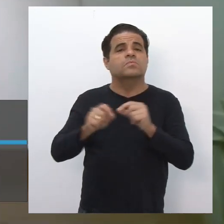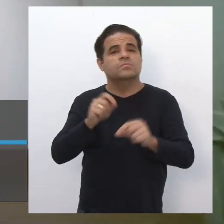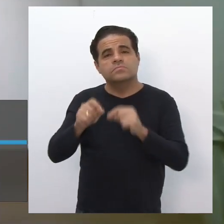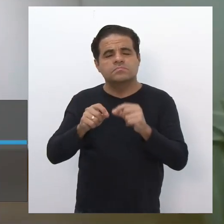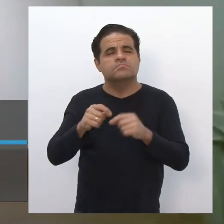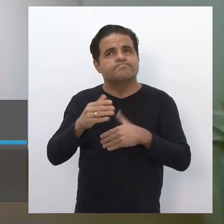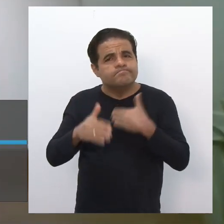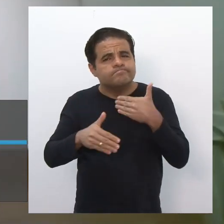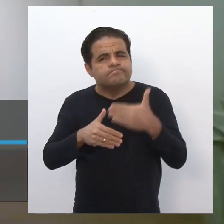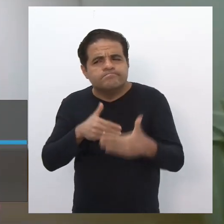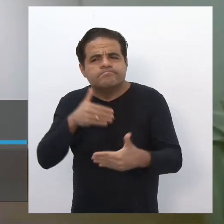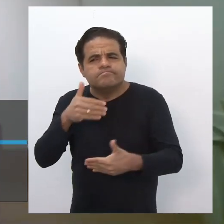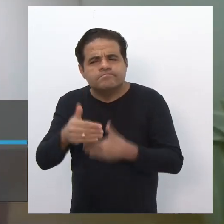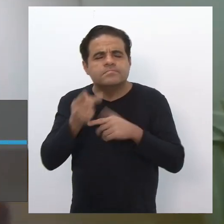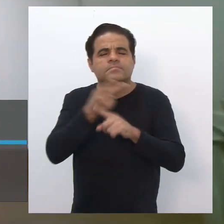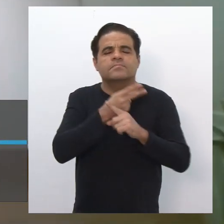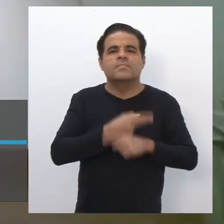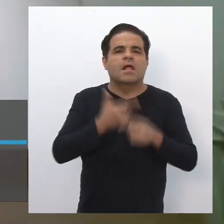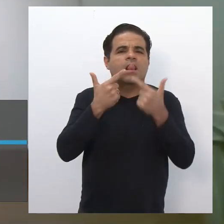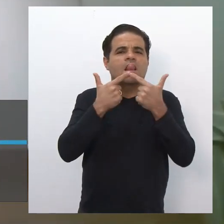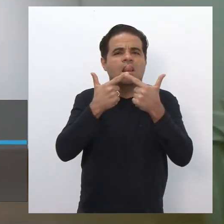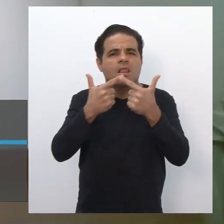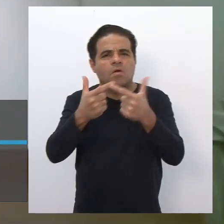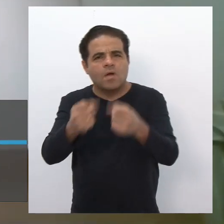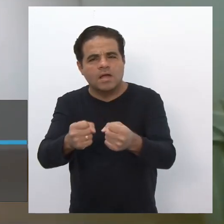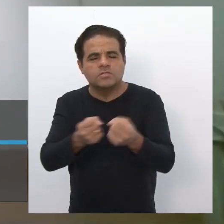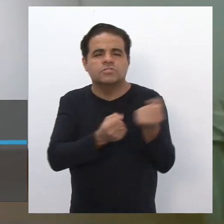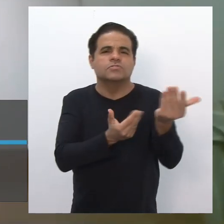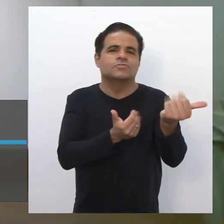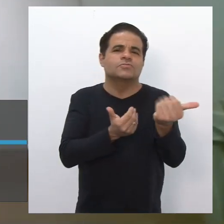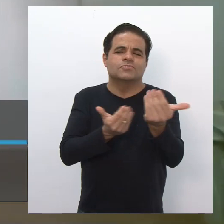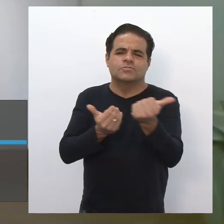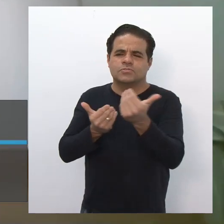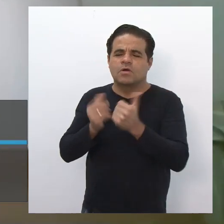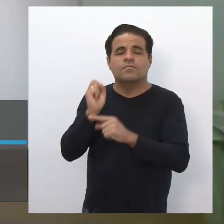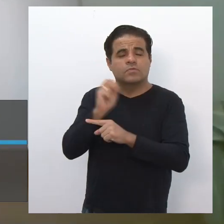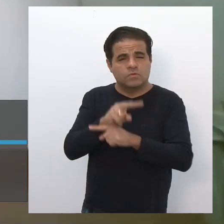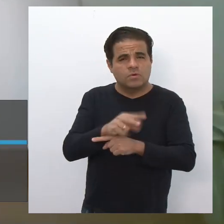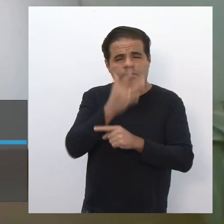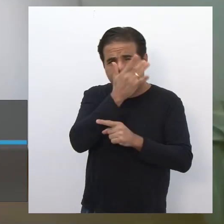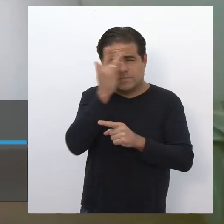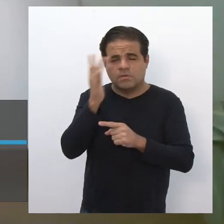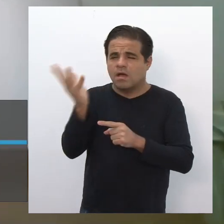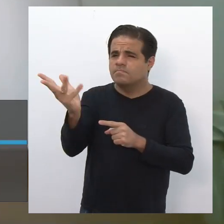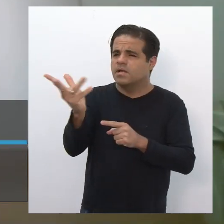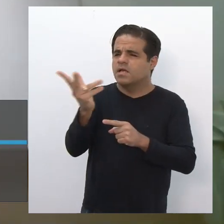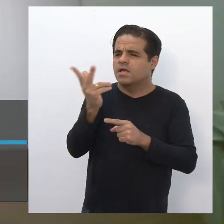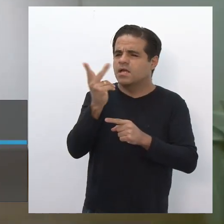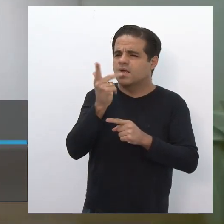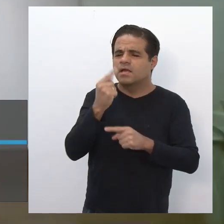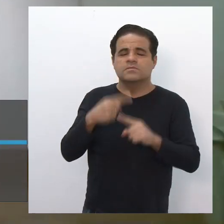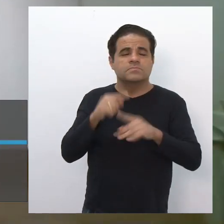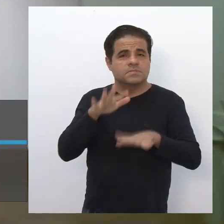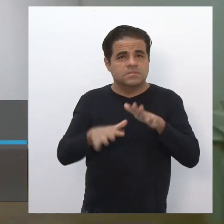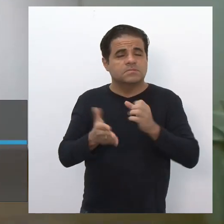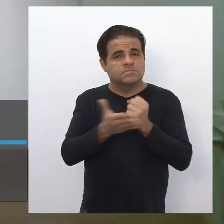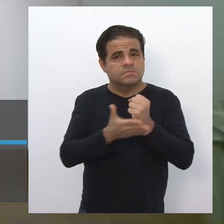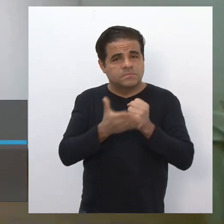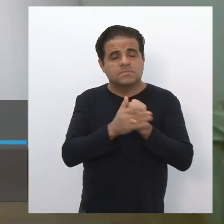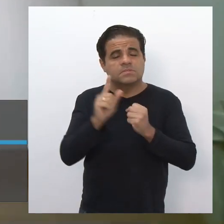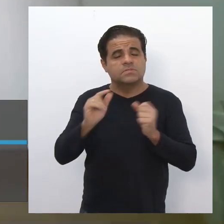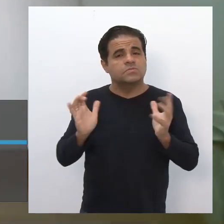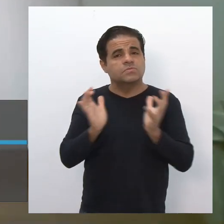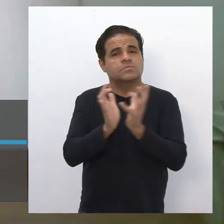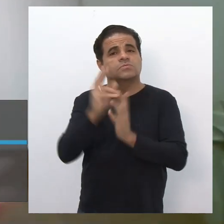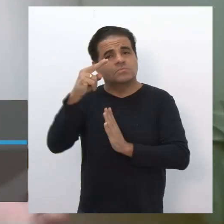eu fui atrás dessa linguagem do jovem para tornar um clube atraente. Porque muitas vezes a minha base é o clube de